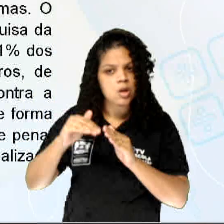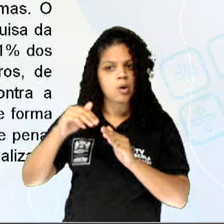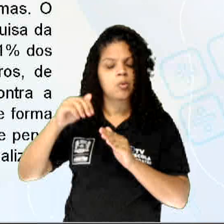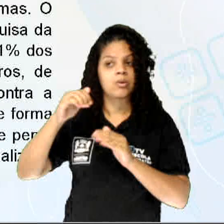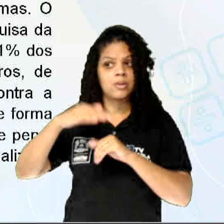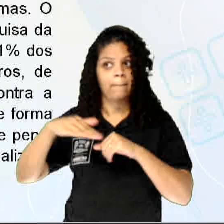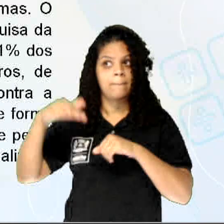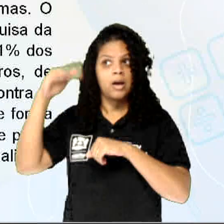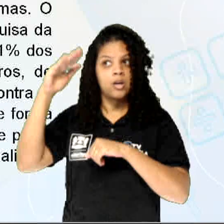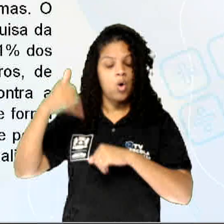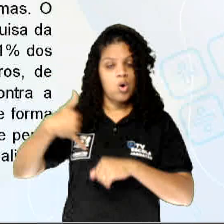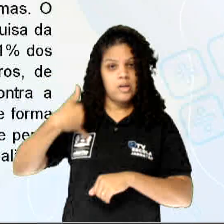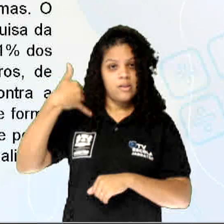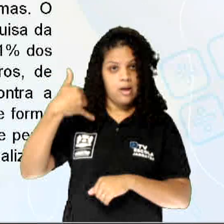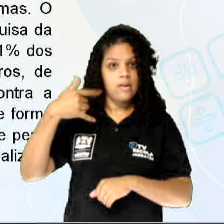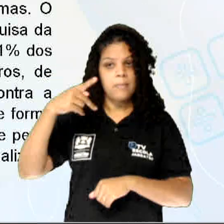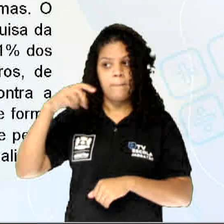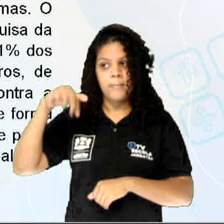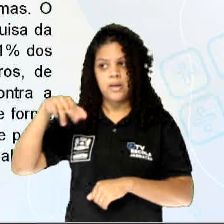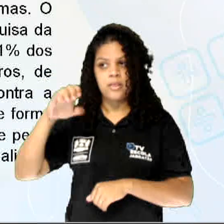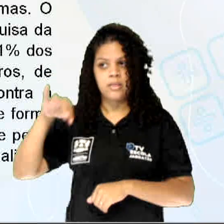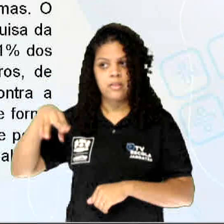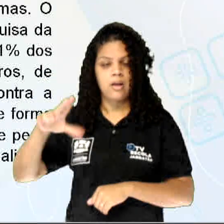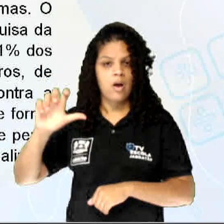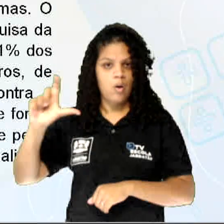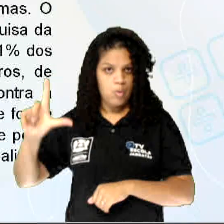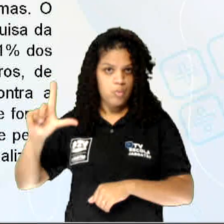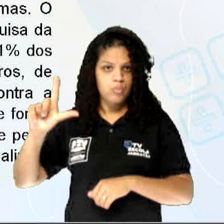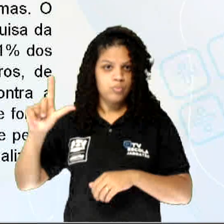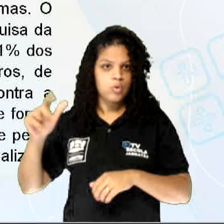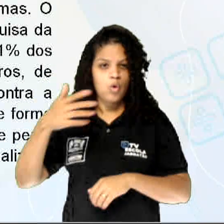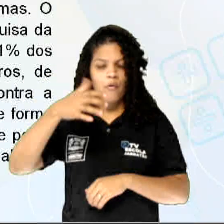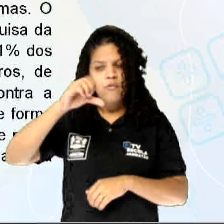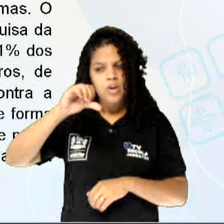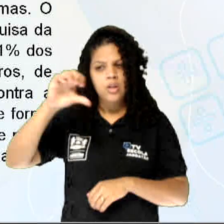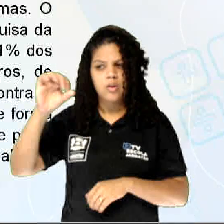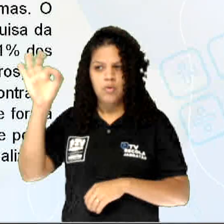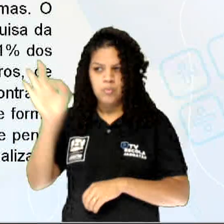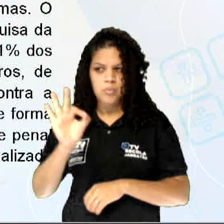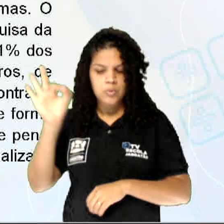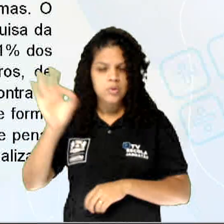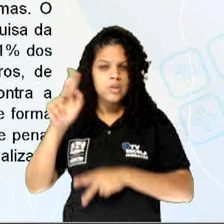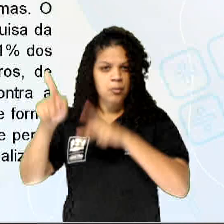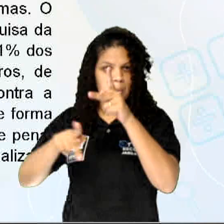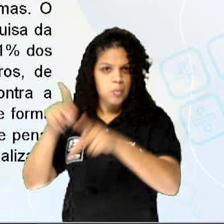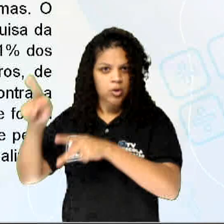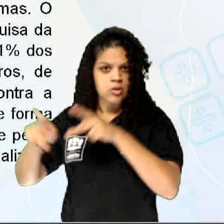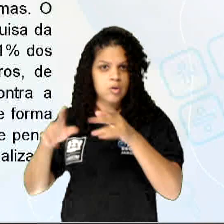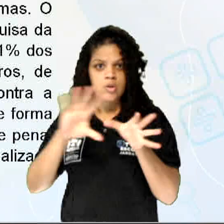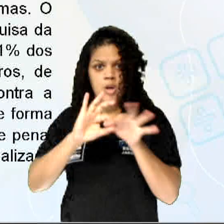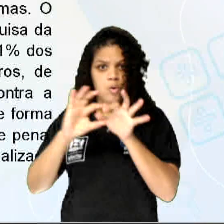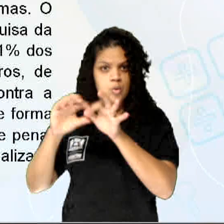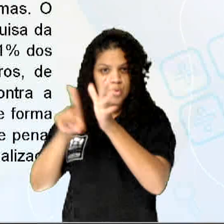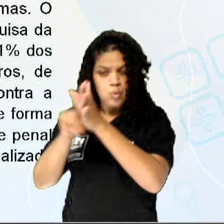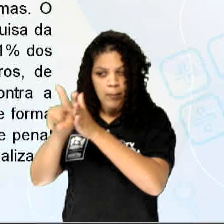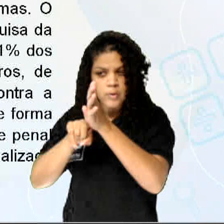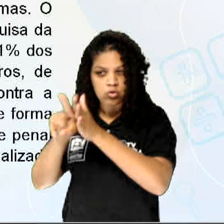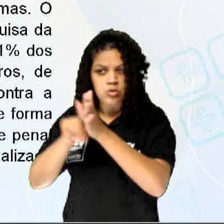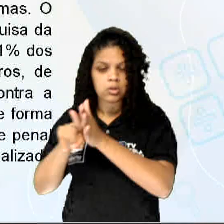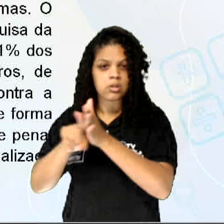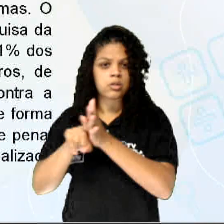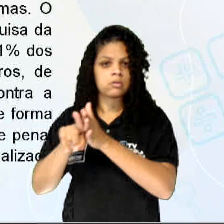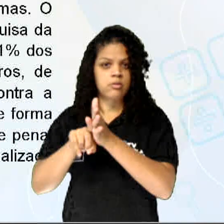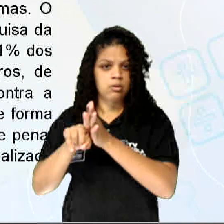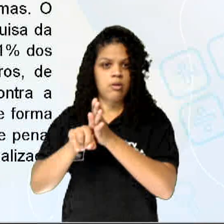anos, aprovada por 89% da população. Segundo pesquisa realizada por Vox Populi, a